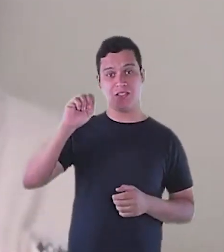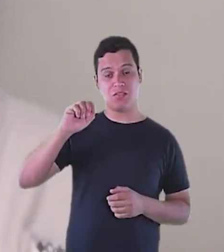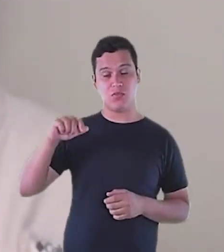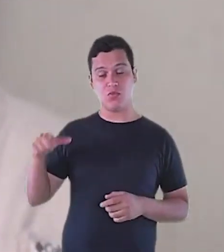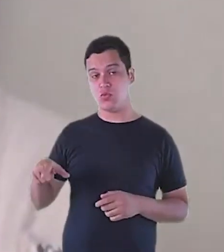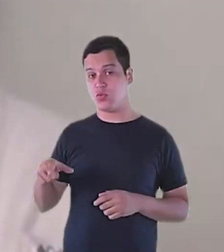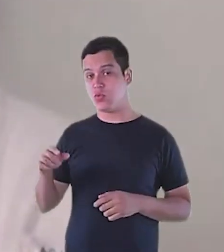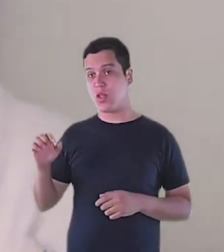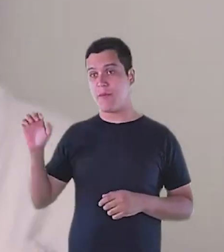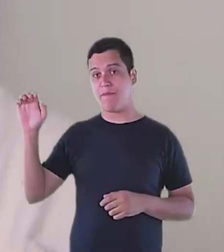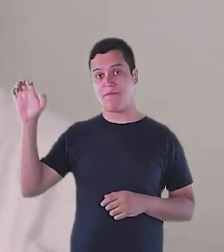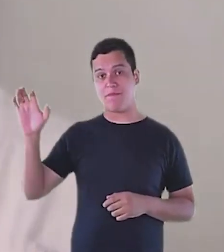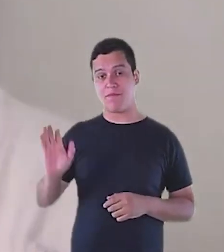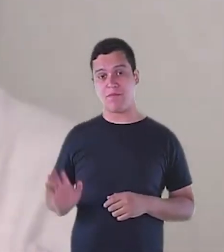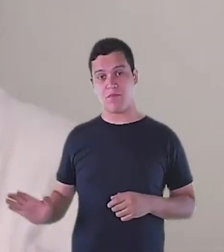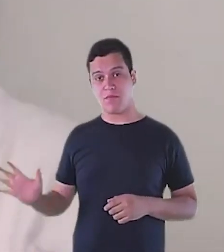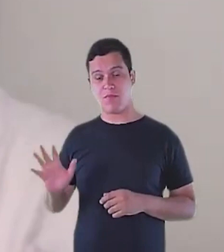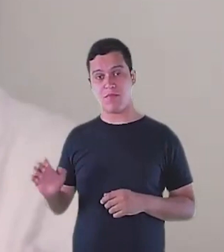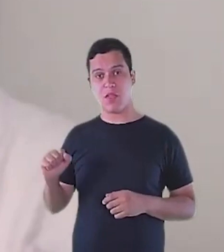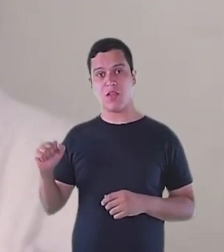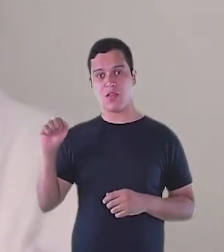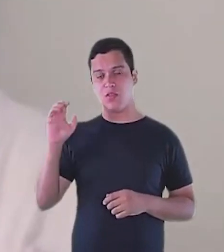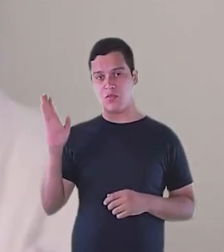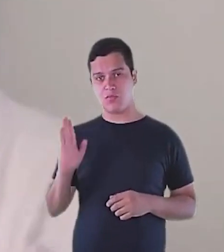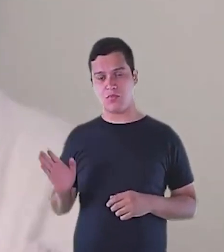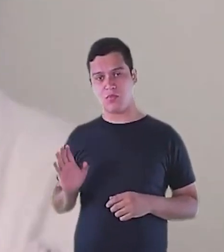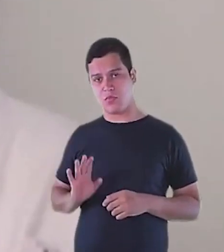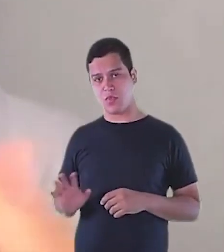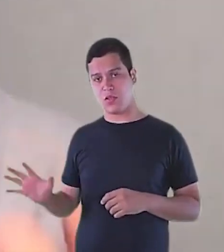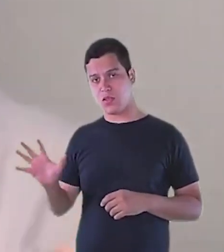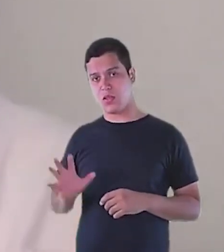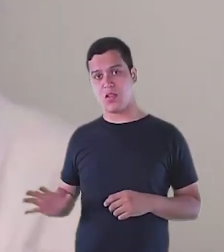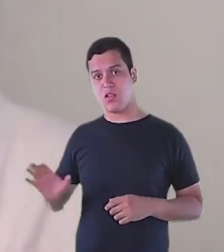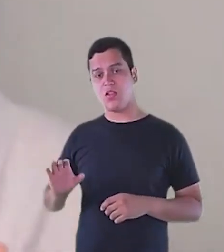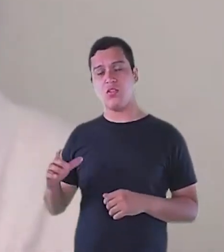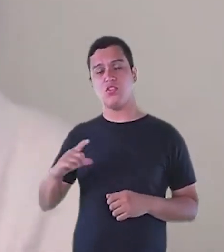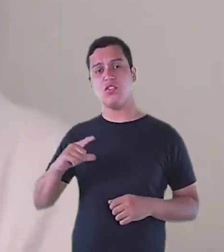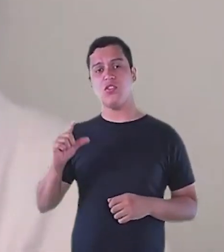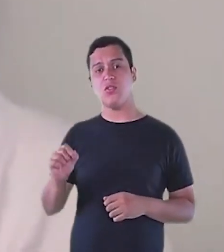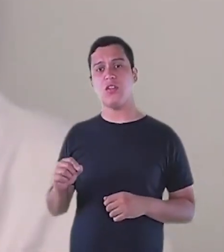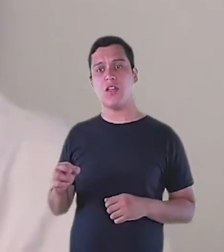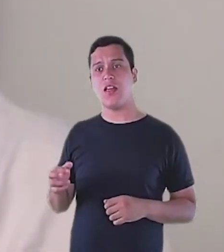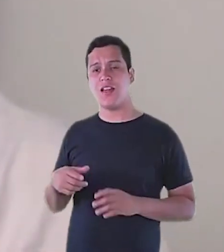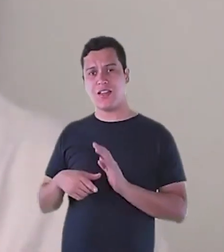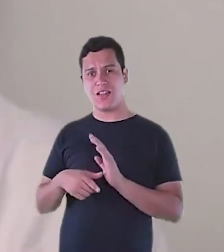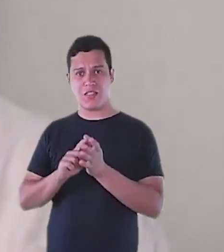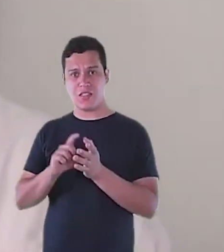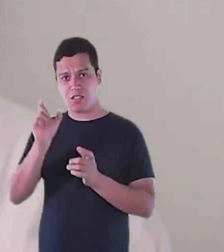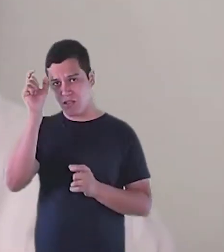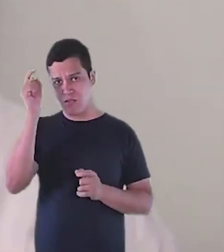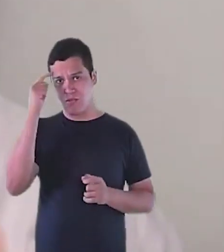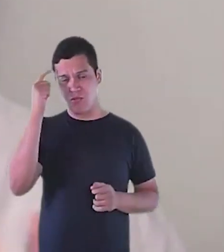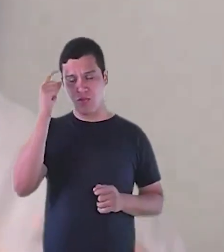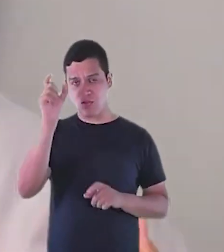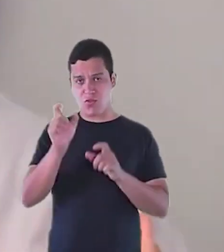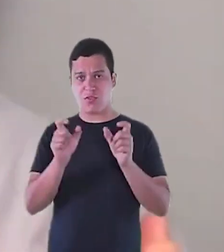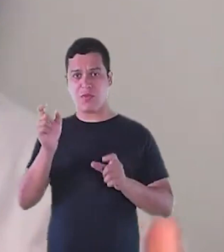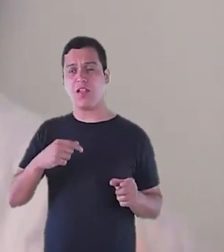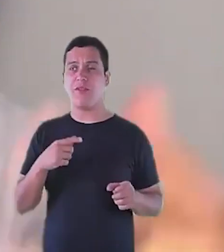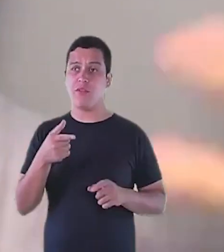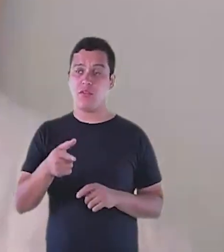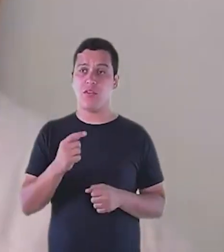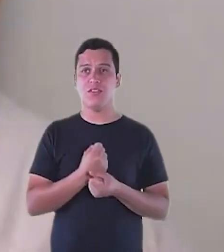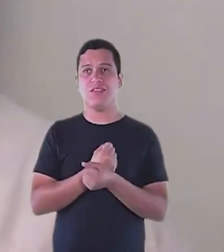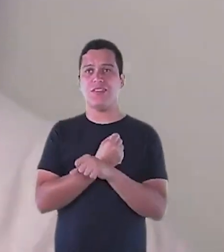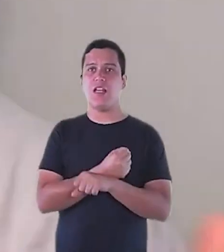cativeiro, escravidão, se torna sinônimo da cor da pele. Porque havia uma ideologia escravista, né? E divulgada assim,